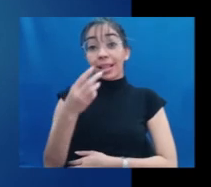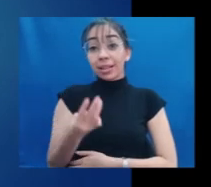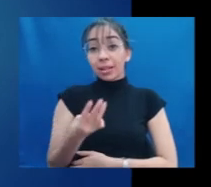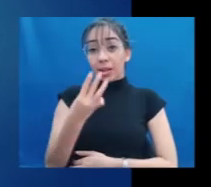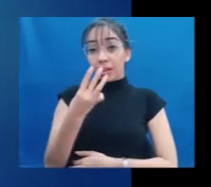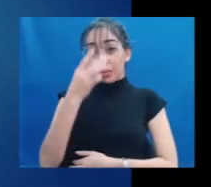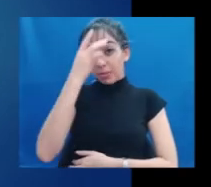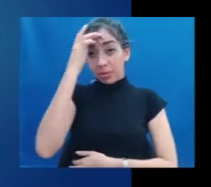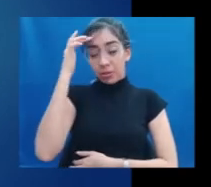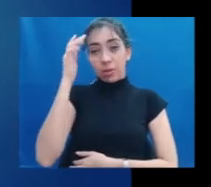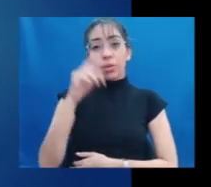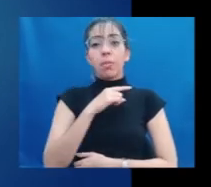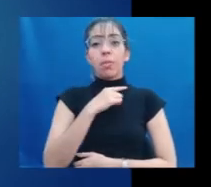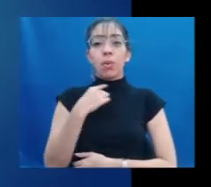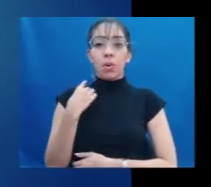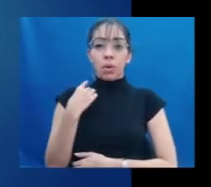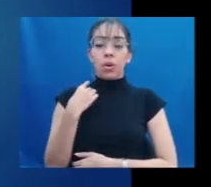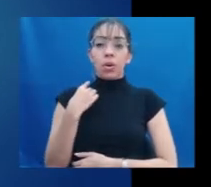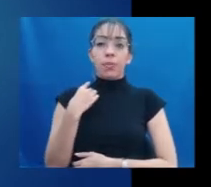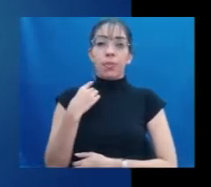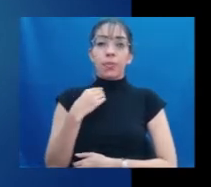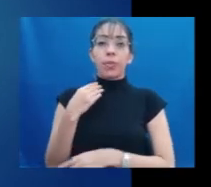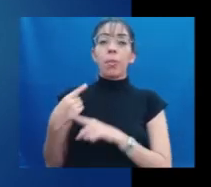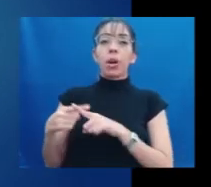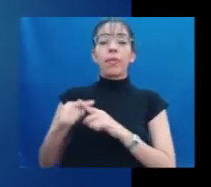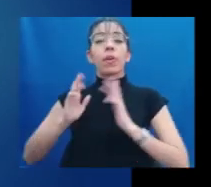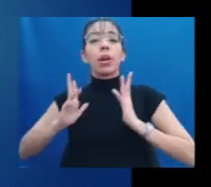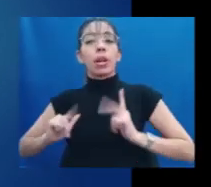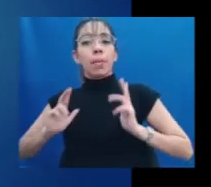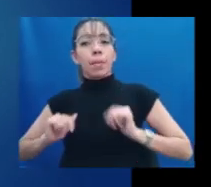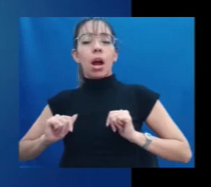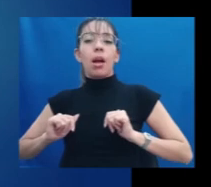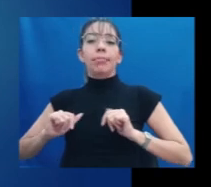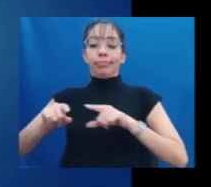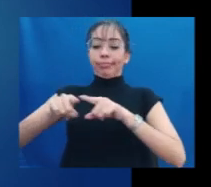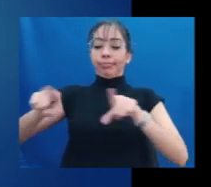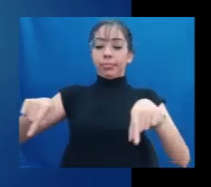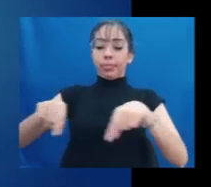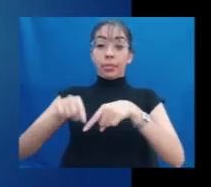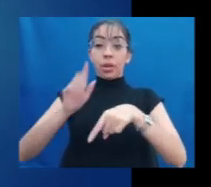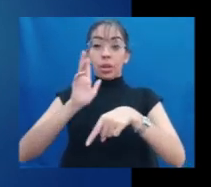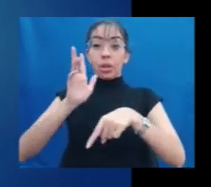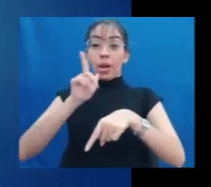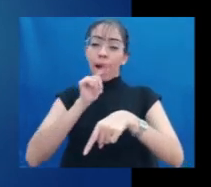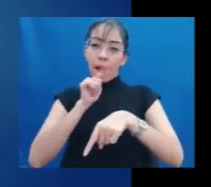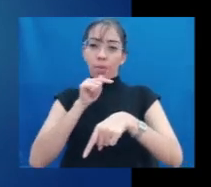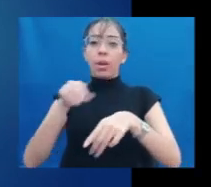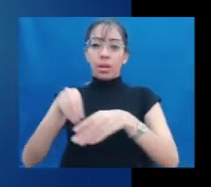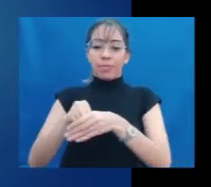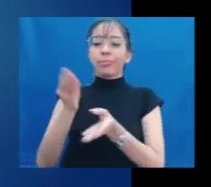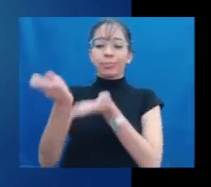foi terrível, porque 3 pessoas morreram e uma foi hospitalizada. Eles foram limpar um tanque de dejeto de